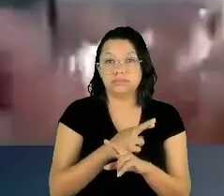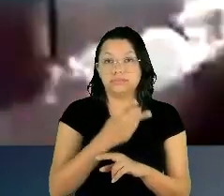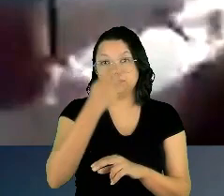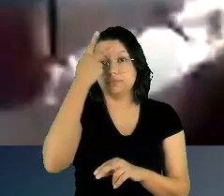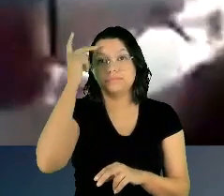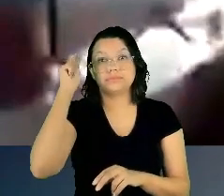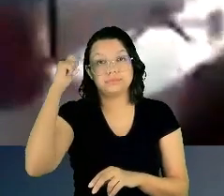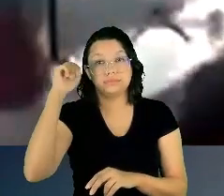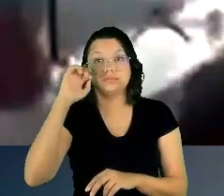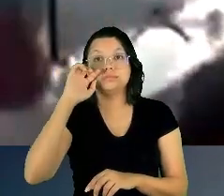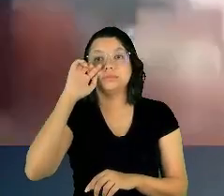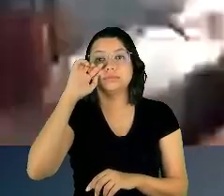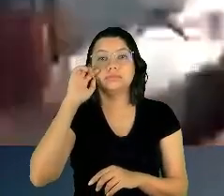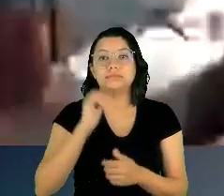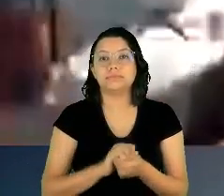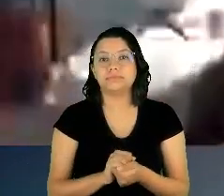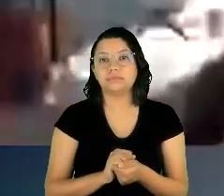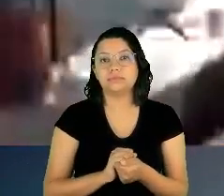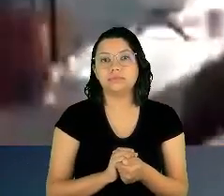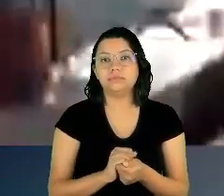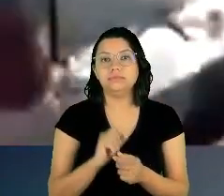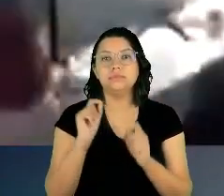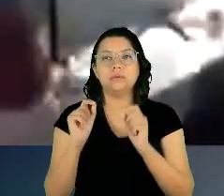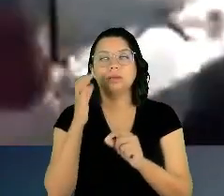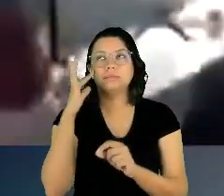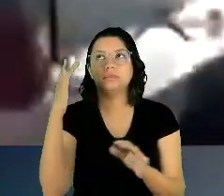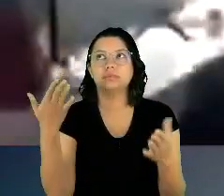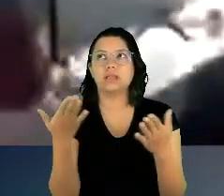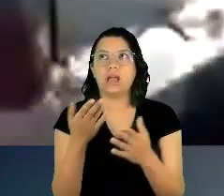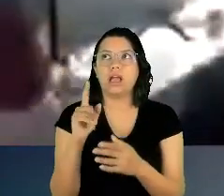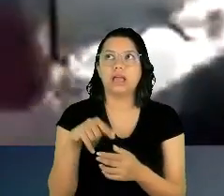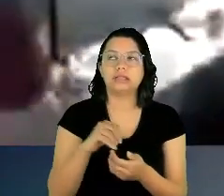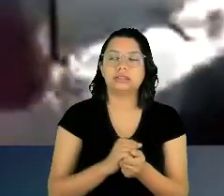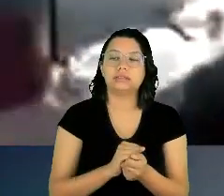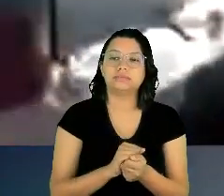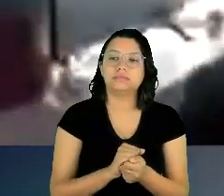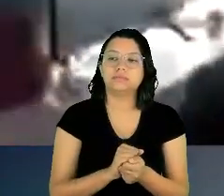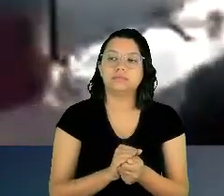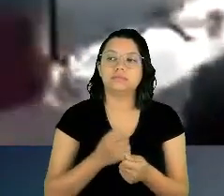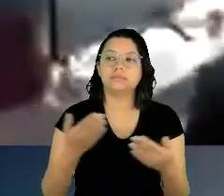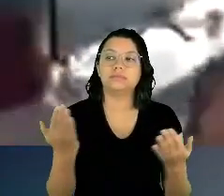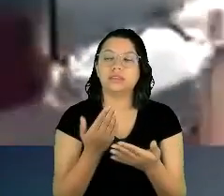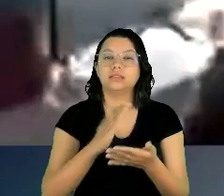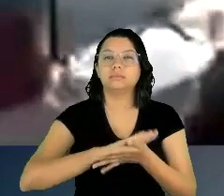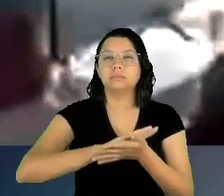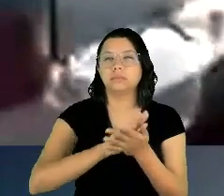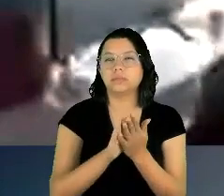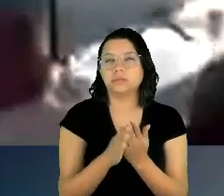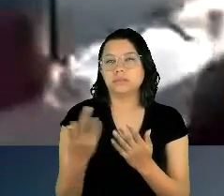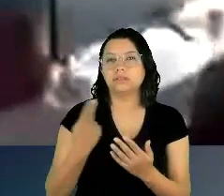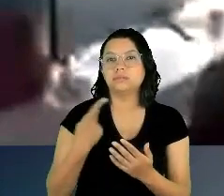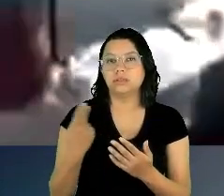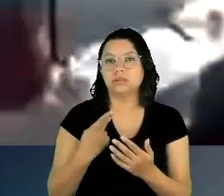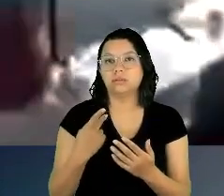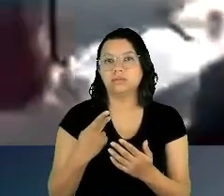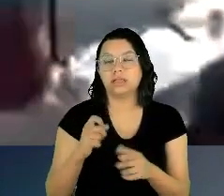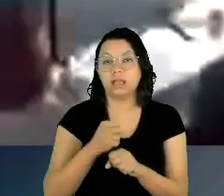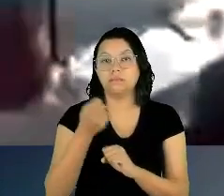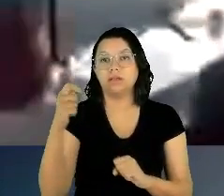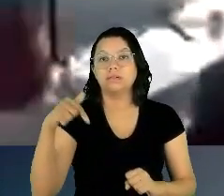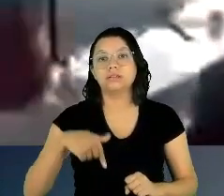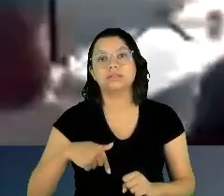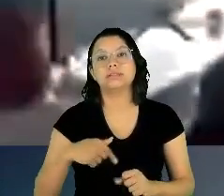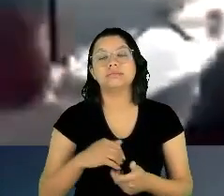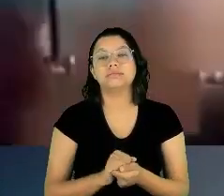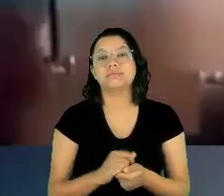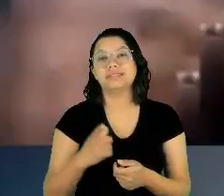para negros, né, para afrodescendentes. E a hipótese que se tem hoje é que esse preconceito, para